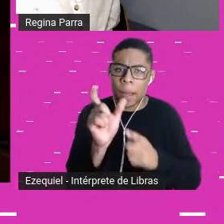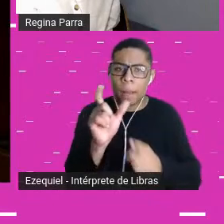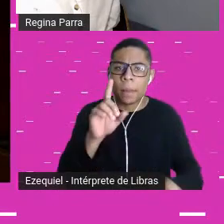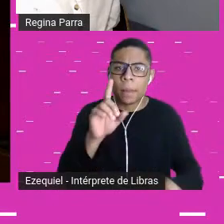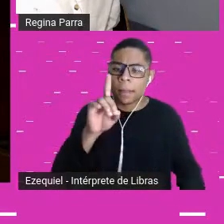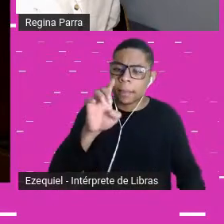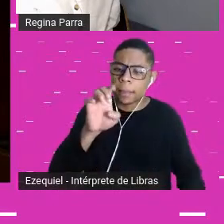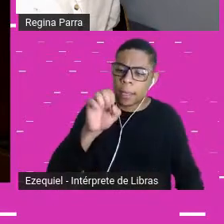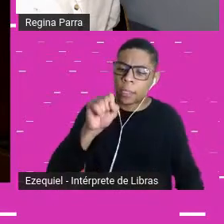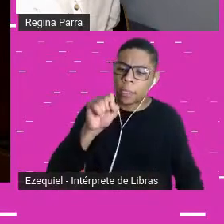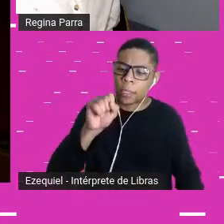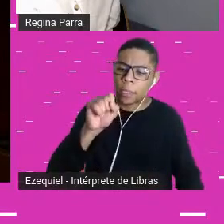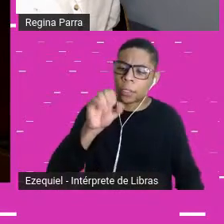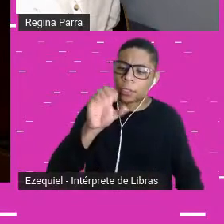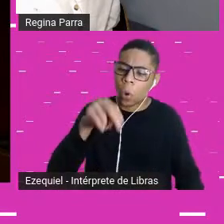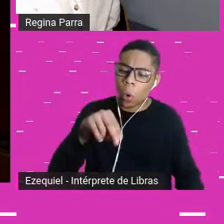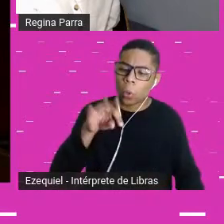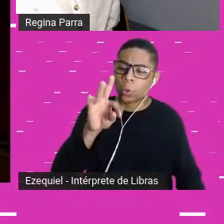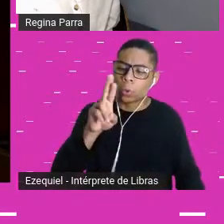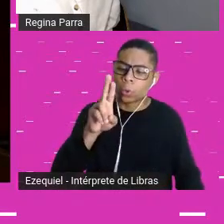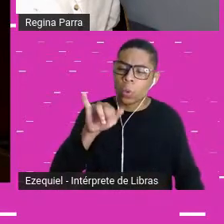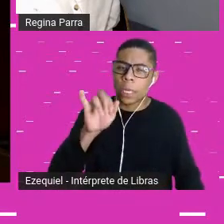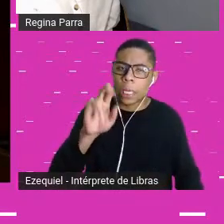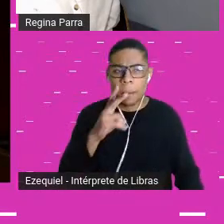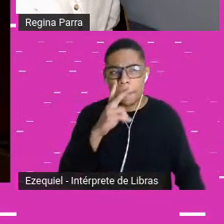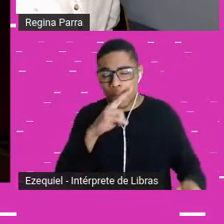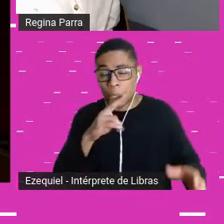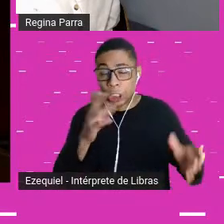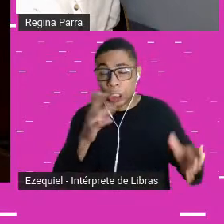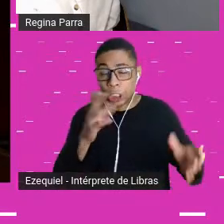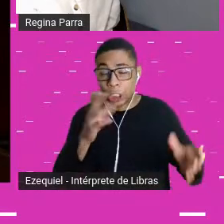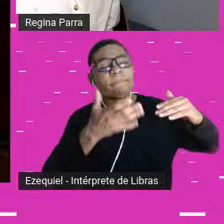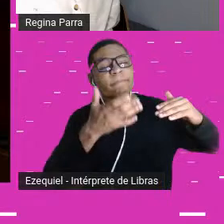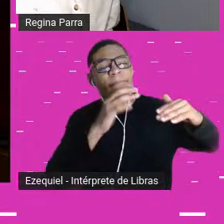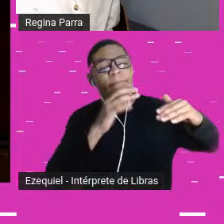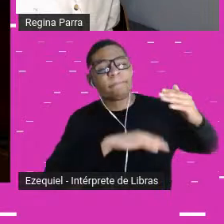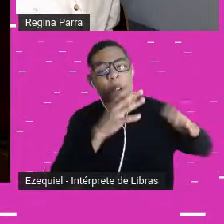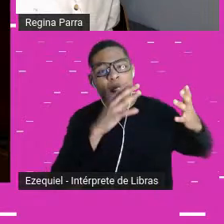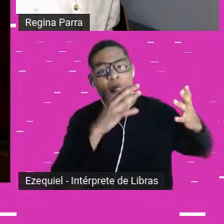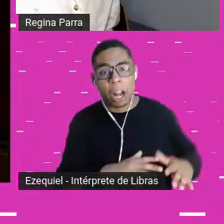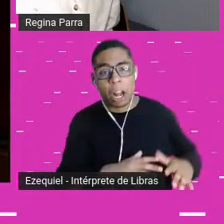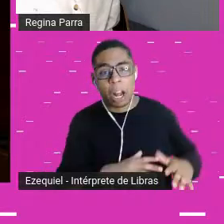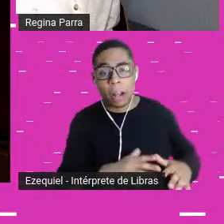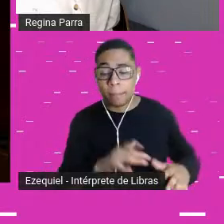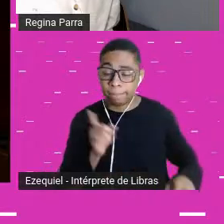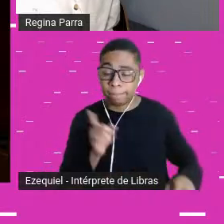era a intenção, e a desconstrução vinha com a vontade de